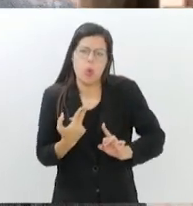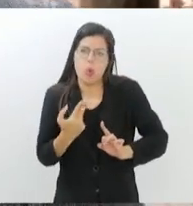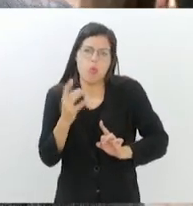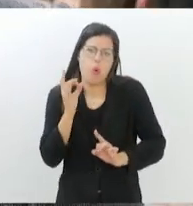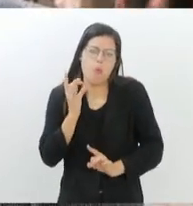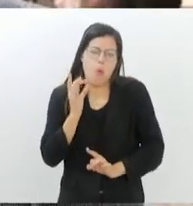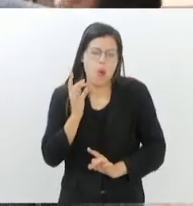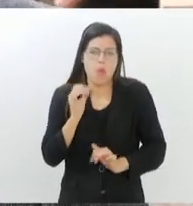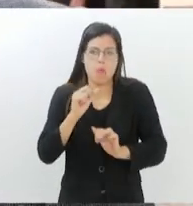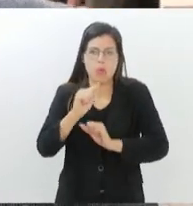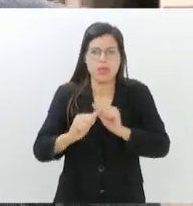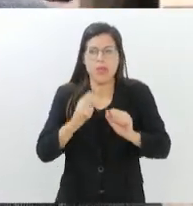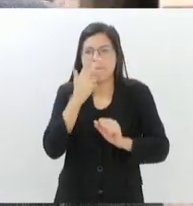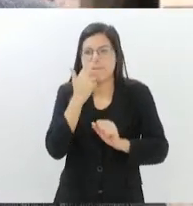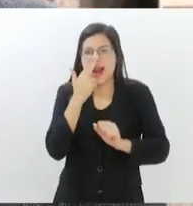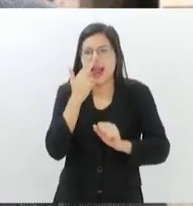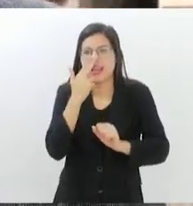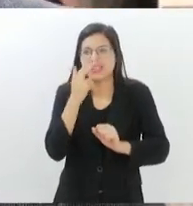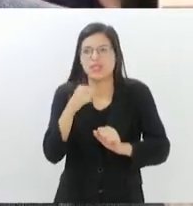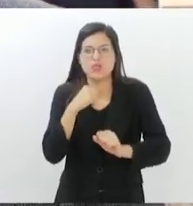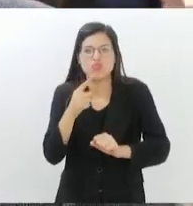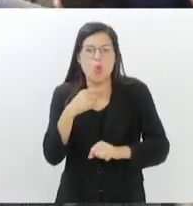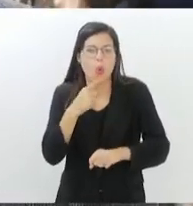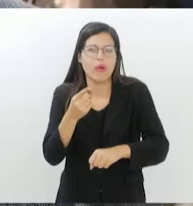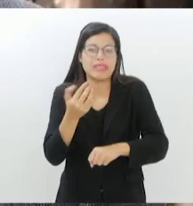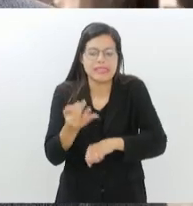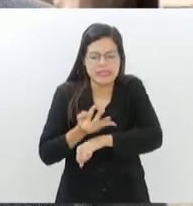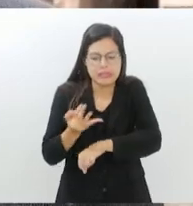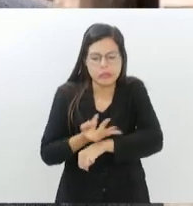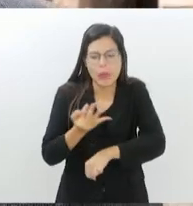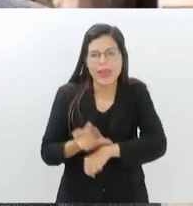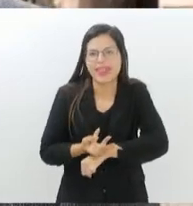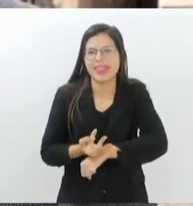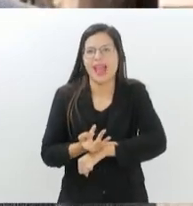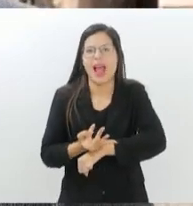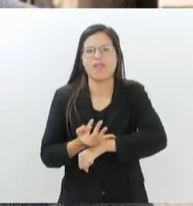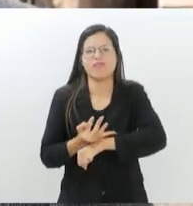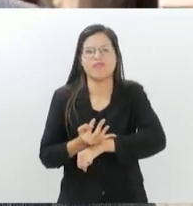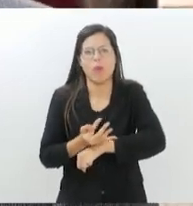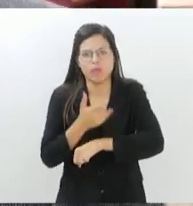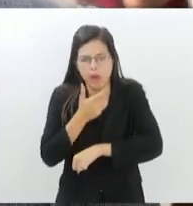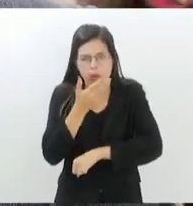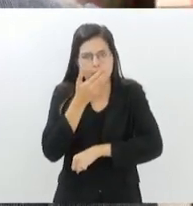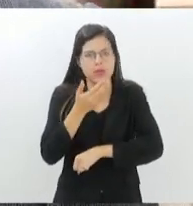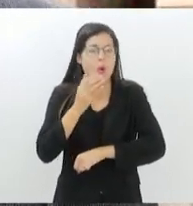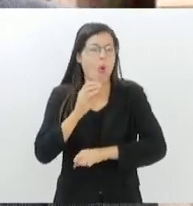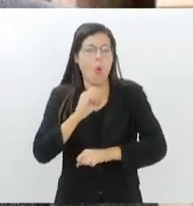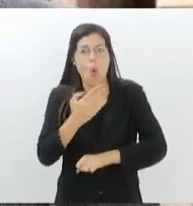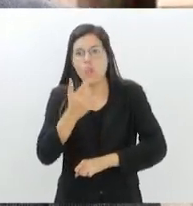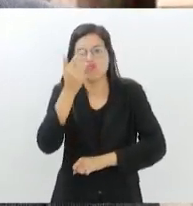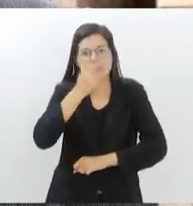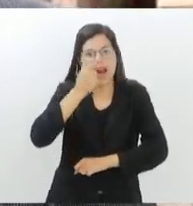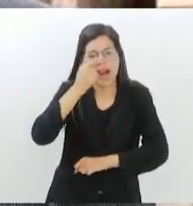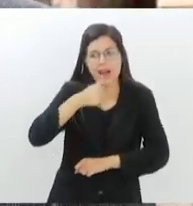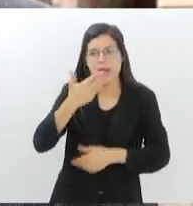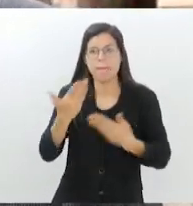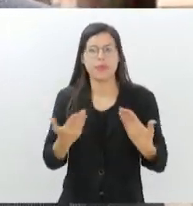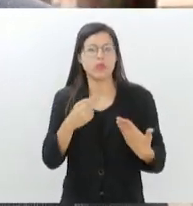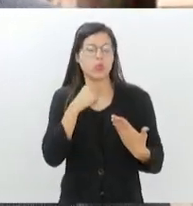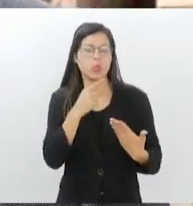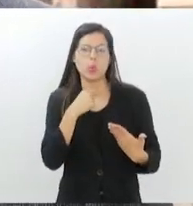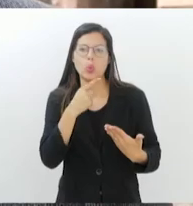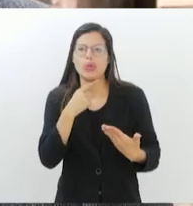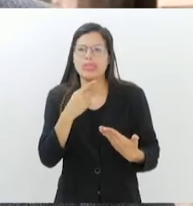perda em que a mulher perde ao tossir, ao espirrar, ao fazer um exercício na academia, ela não consegue conter a